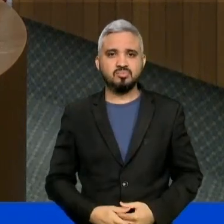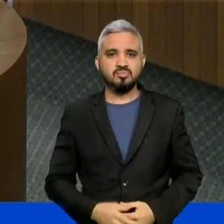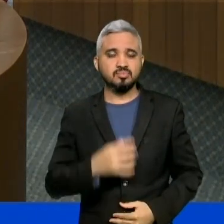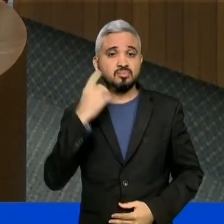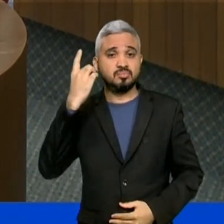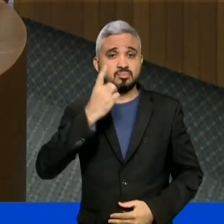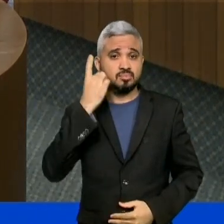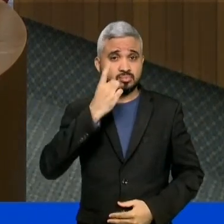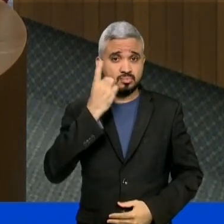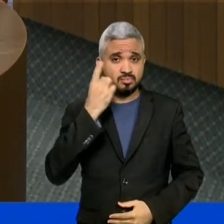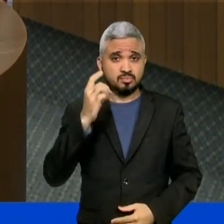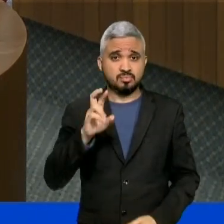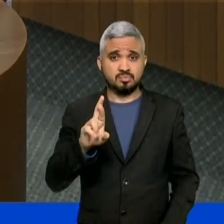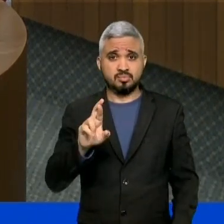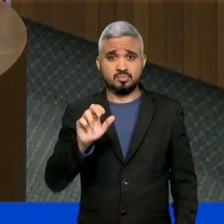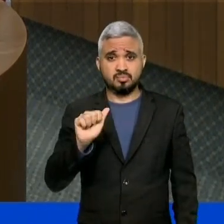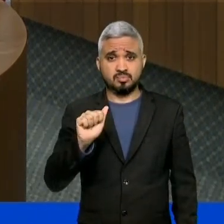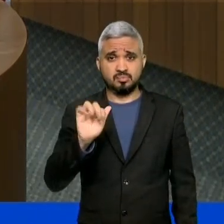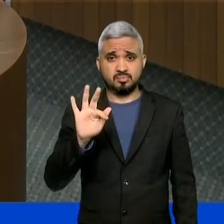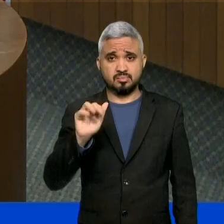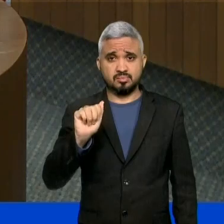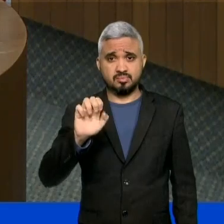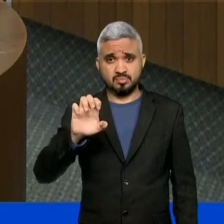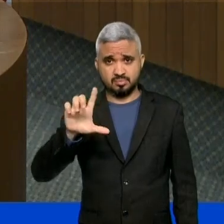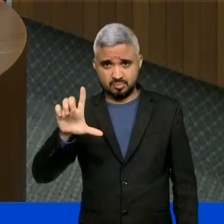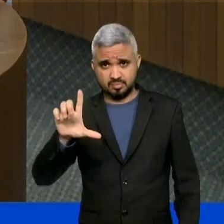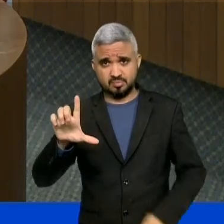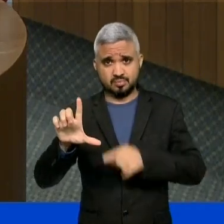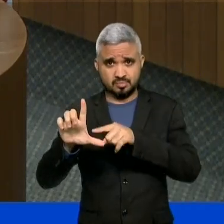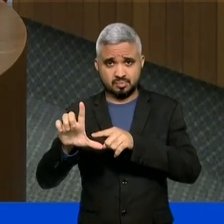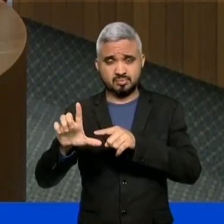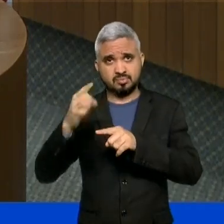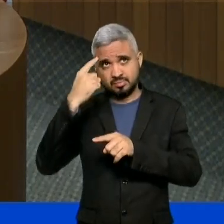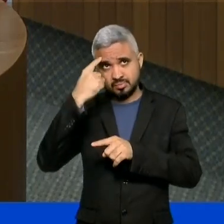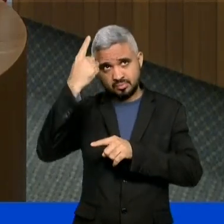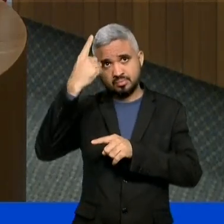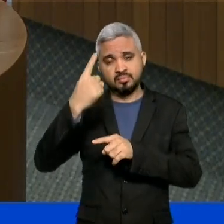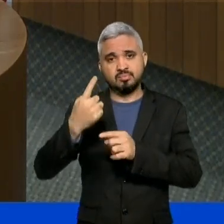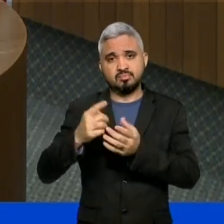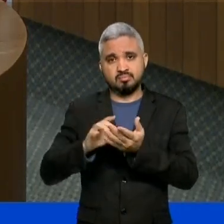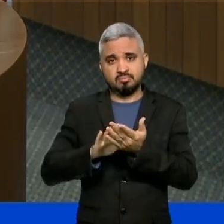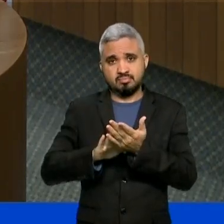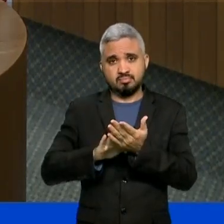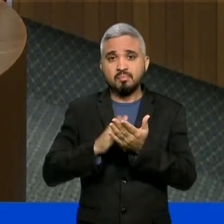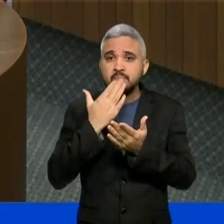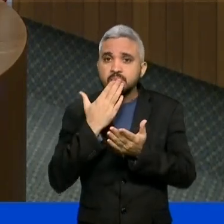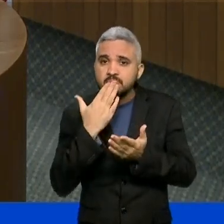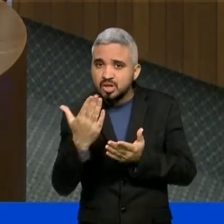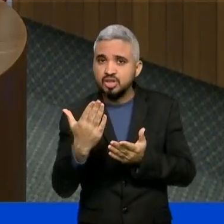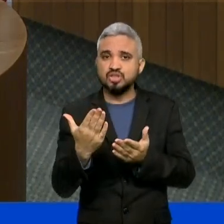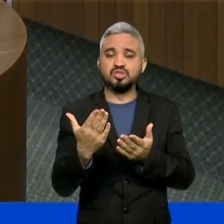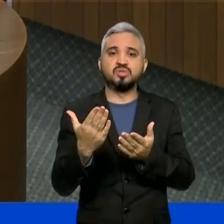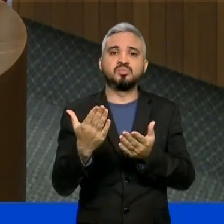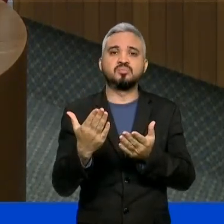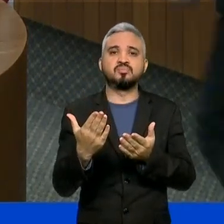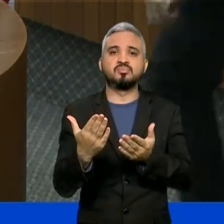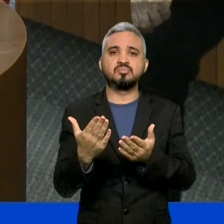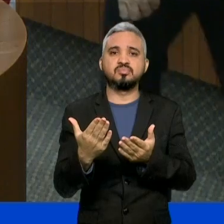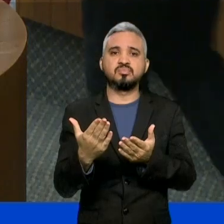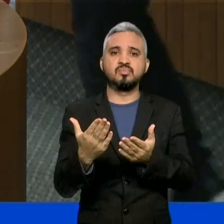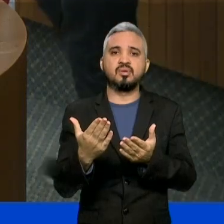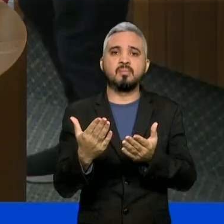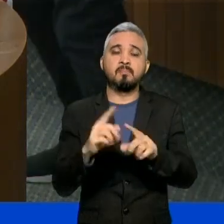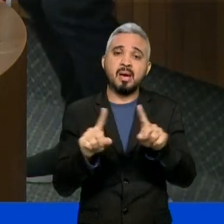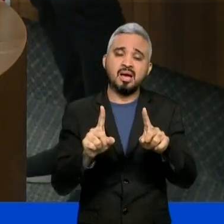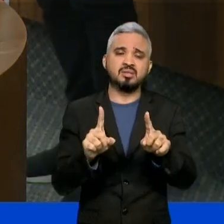deputado Rafael Leitor fez a indicação, o deputado Neto também já usou a palavra, mas esse é um sentimento de